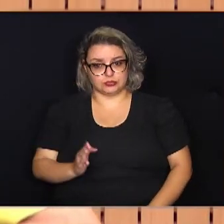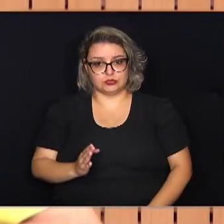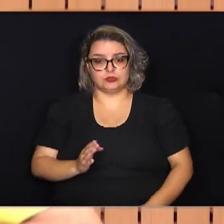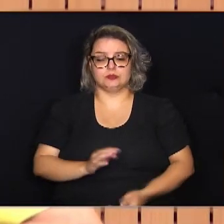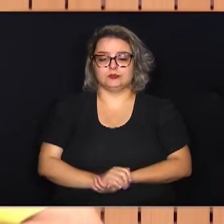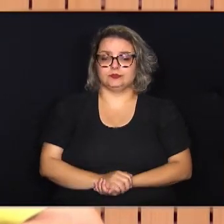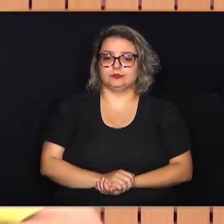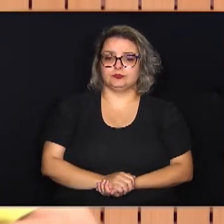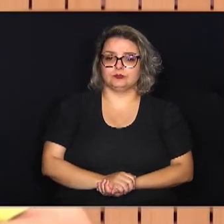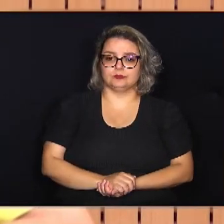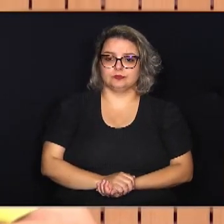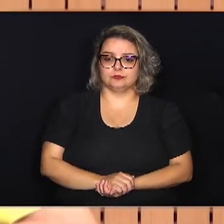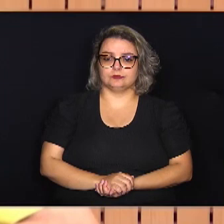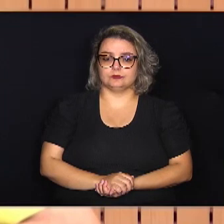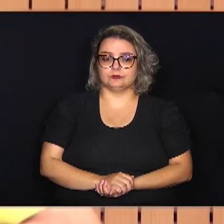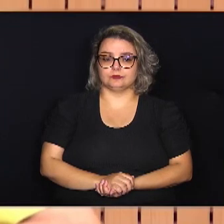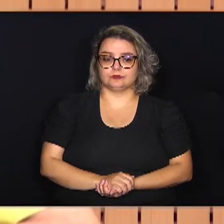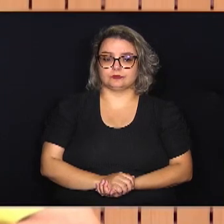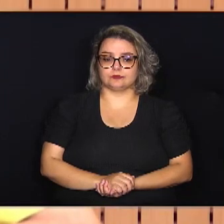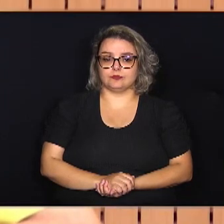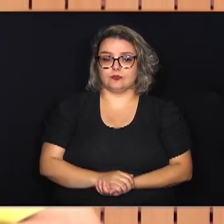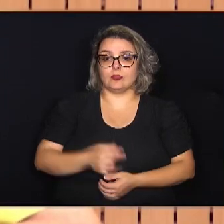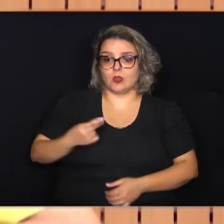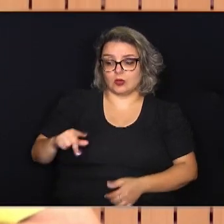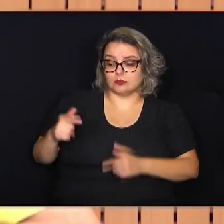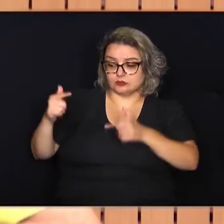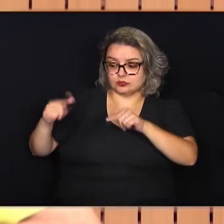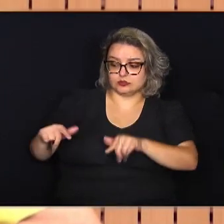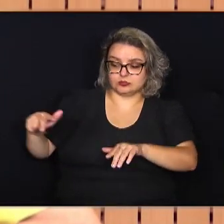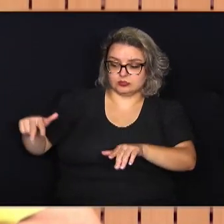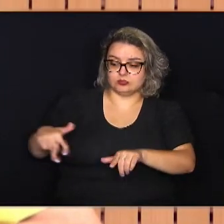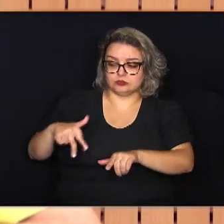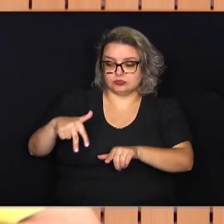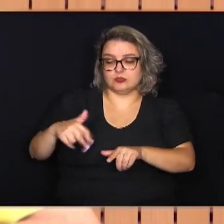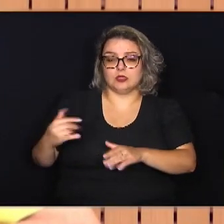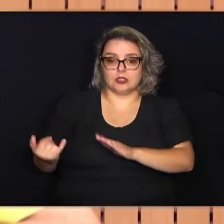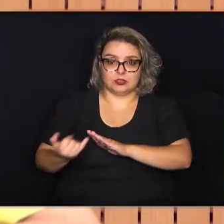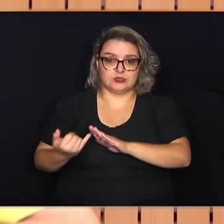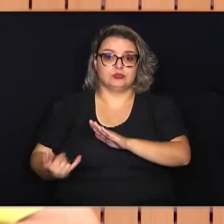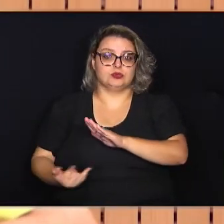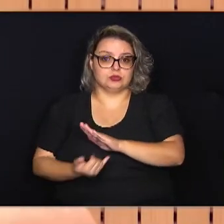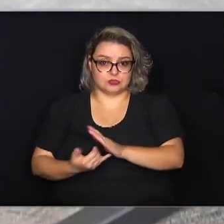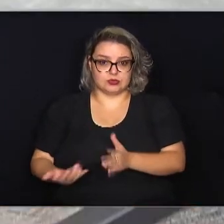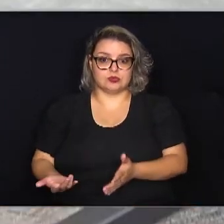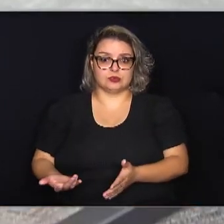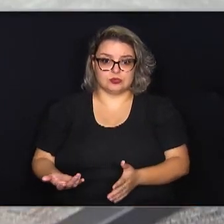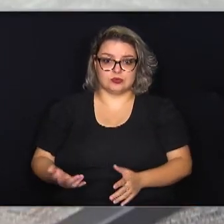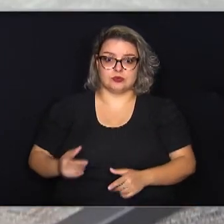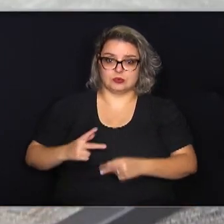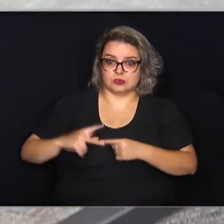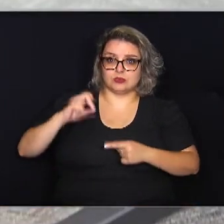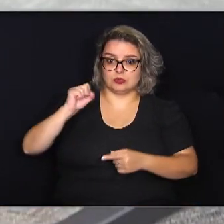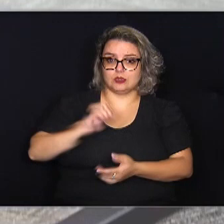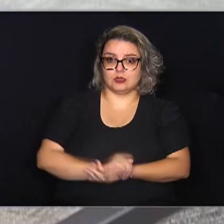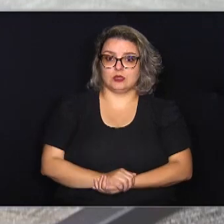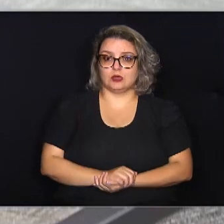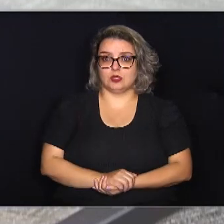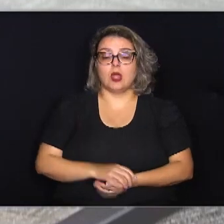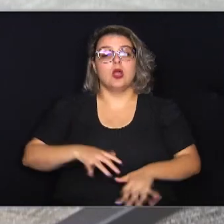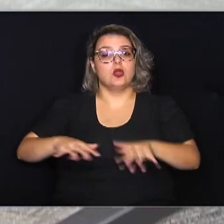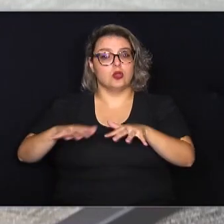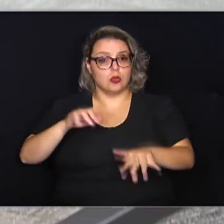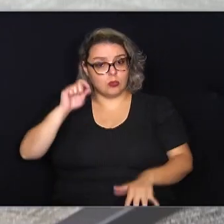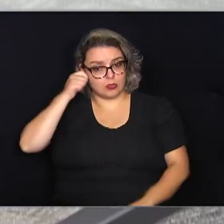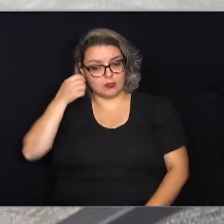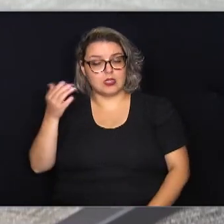partir do seu espaço institucional, enfim, do espaço que ele conquistou. E o movimento negro